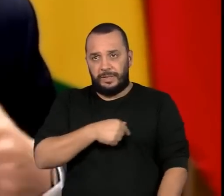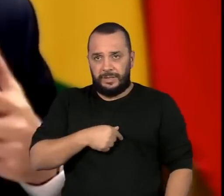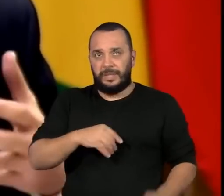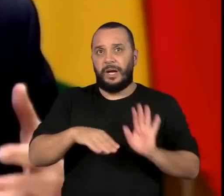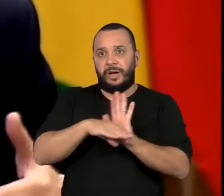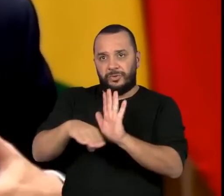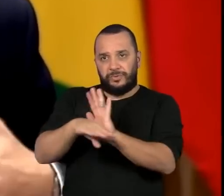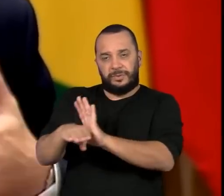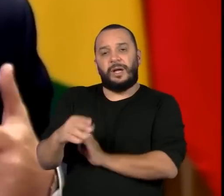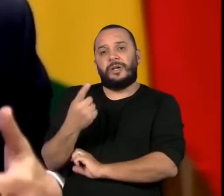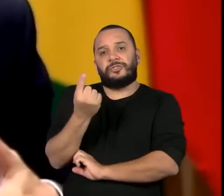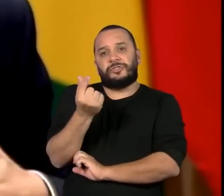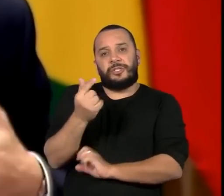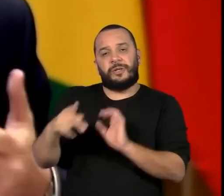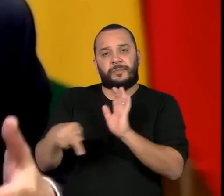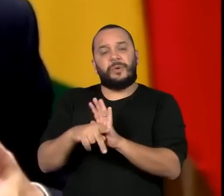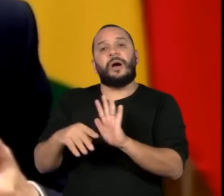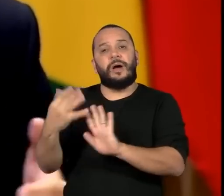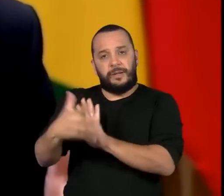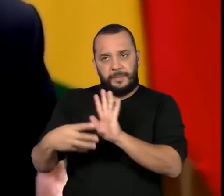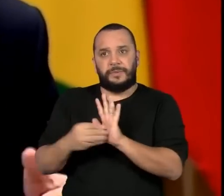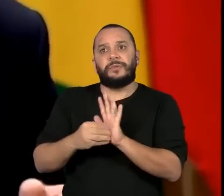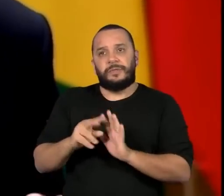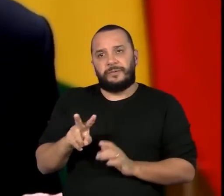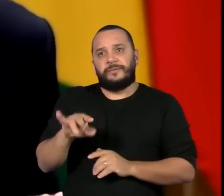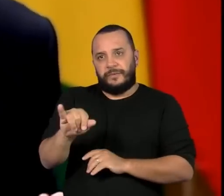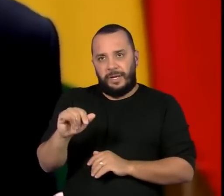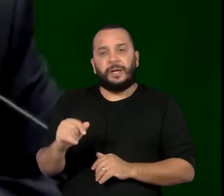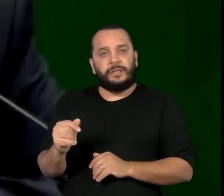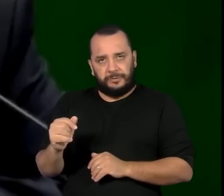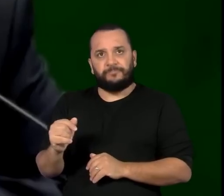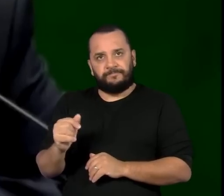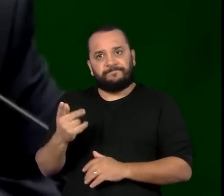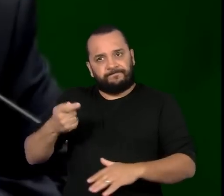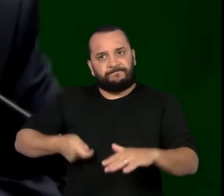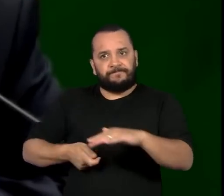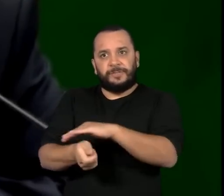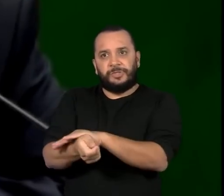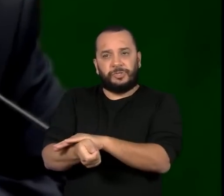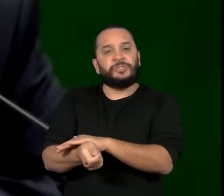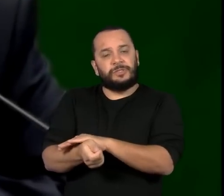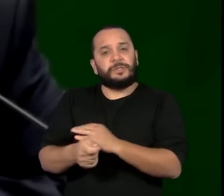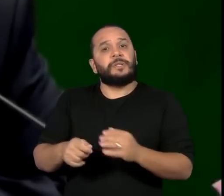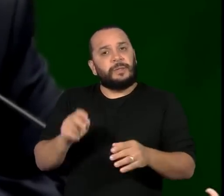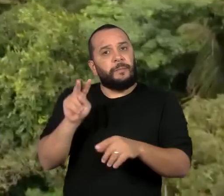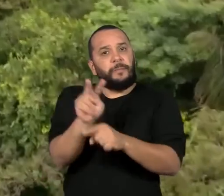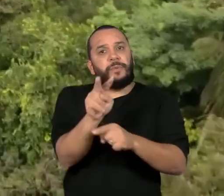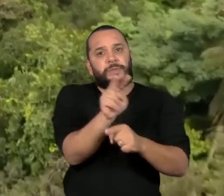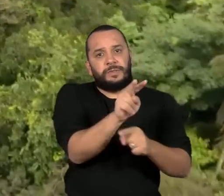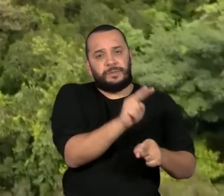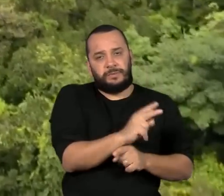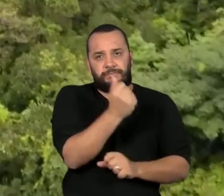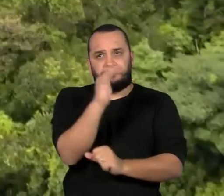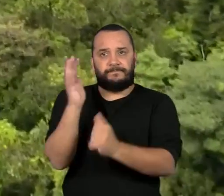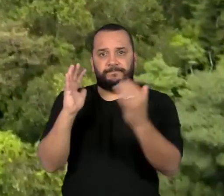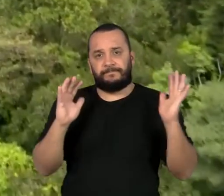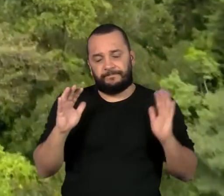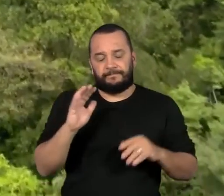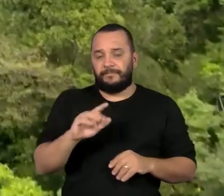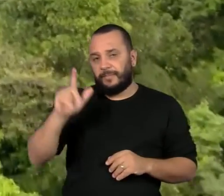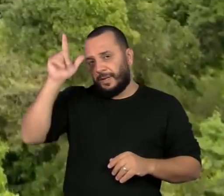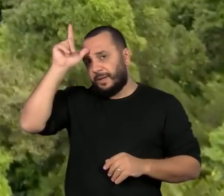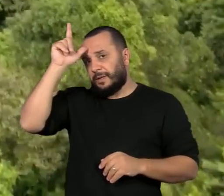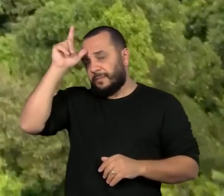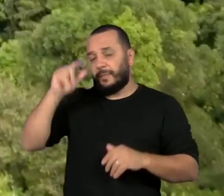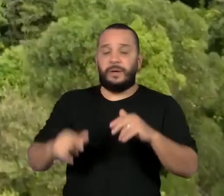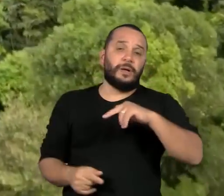Fundo Amazônia, uma das principais fontes de financiamento de ações de proteção da floresta. Alemanha e Noruega